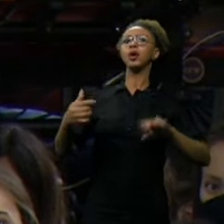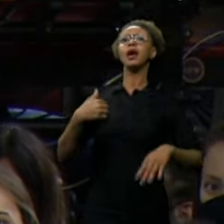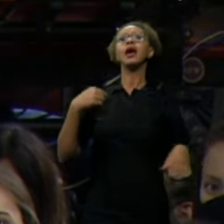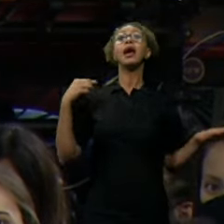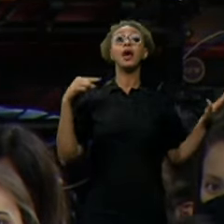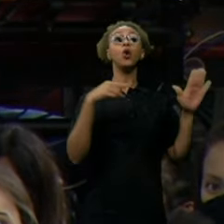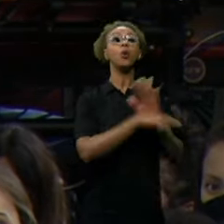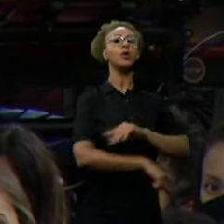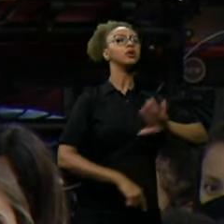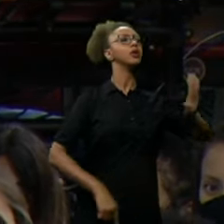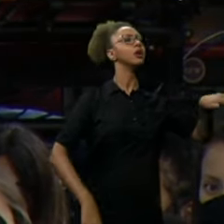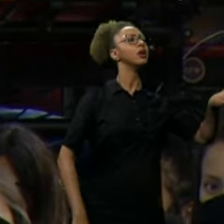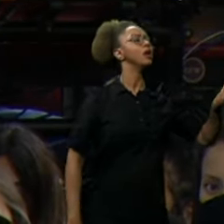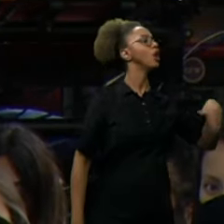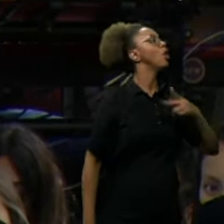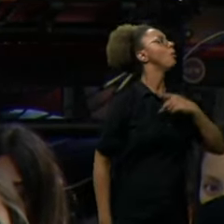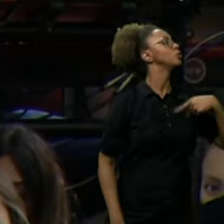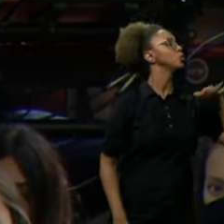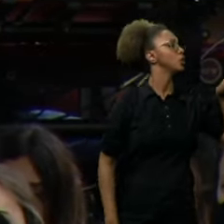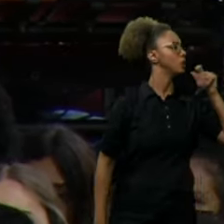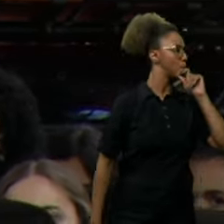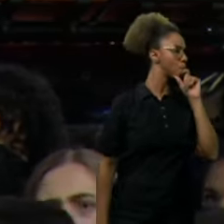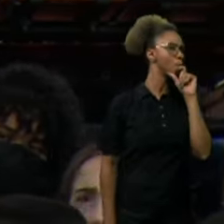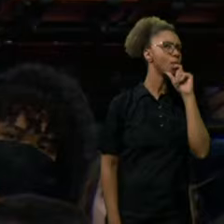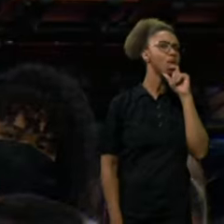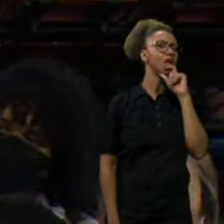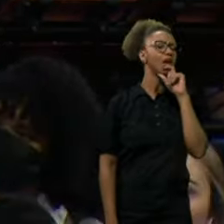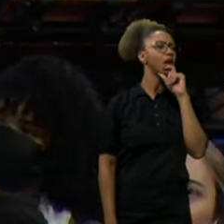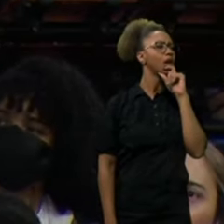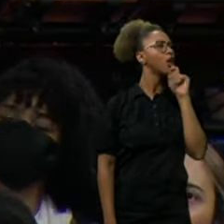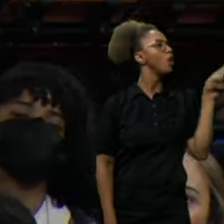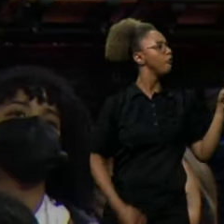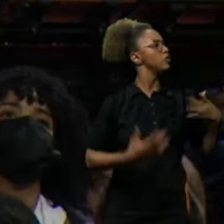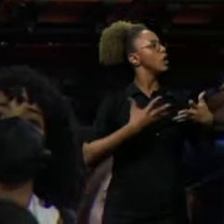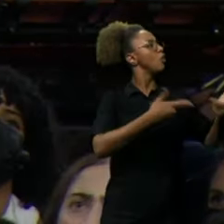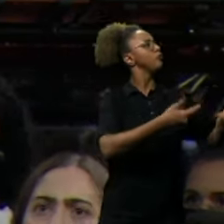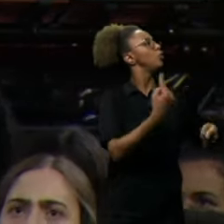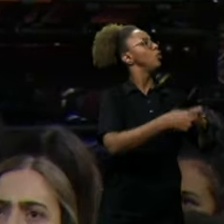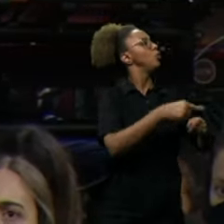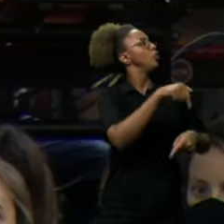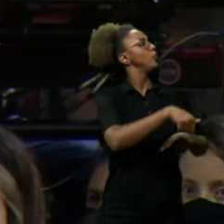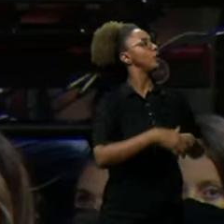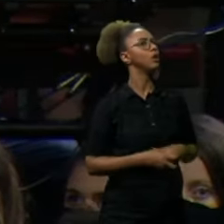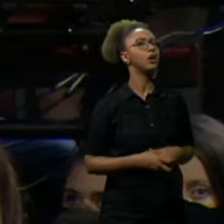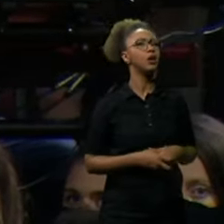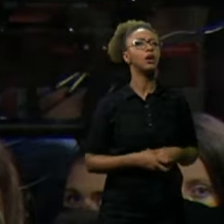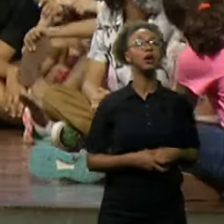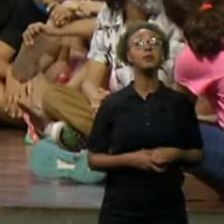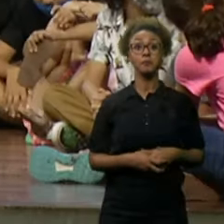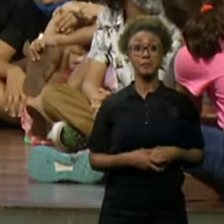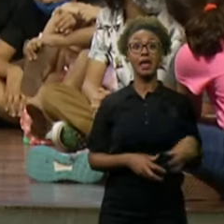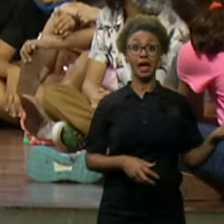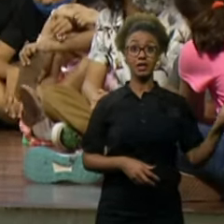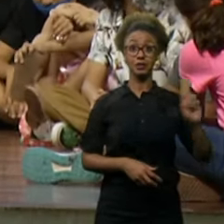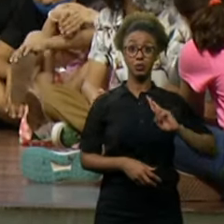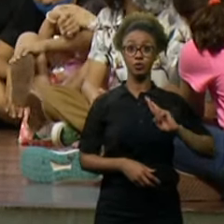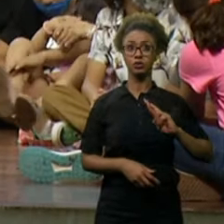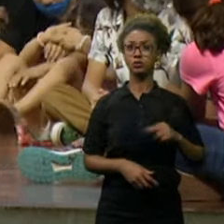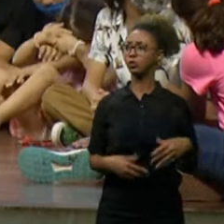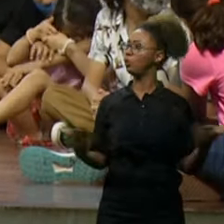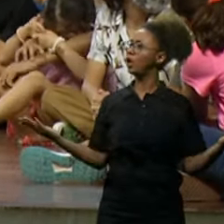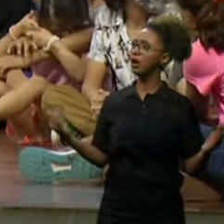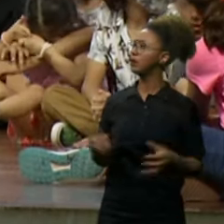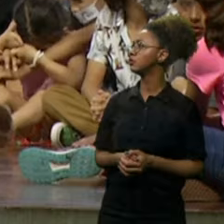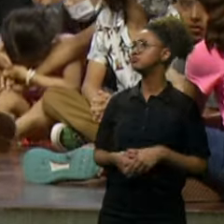perguntar para a pessoa do outro caso eu estou fazer pastor mas o que levou o senhor me trazer aqui e o cara olhar para mim você